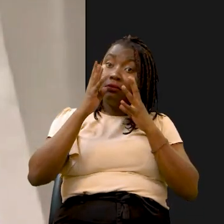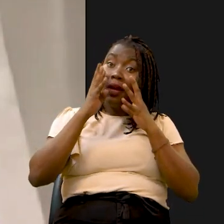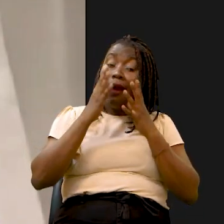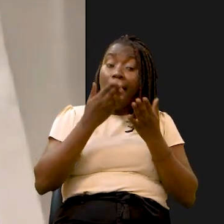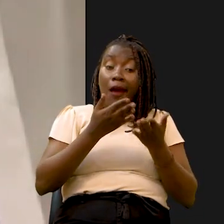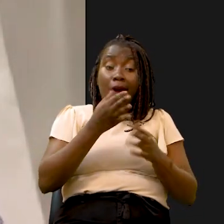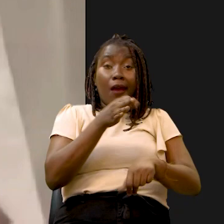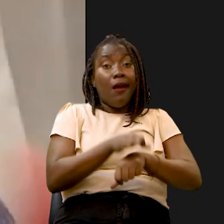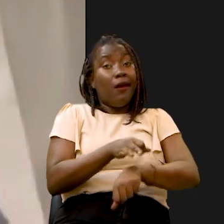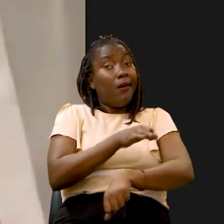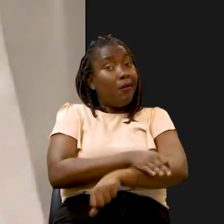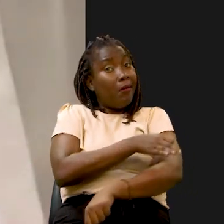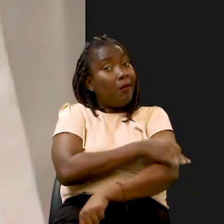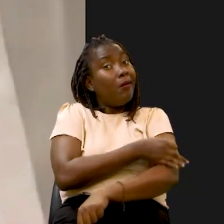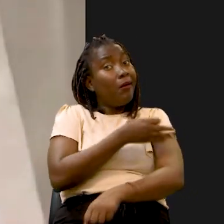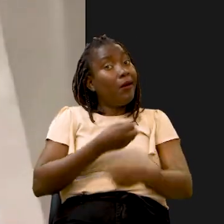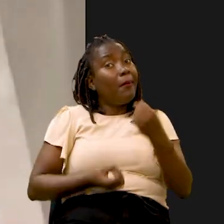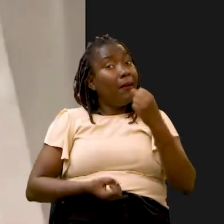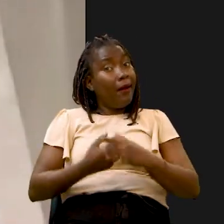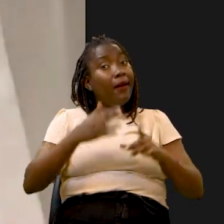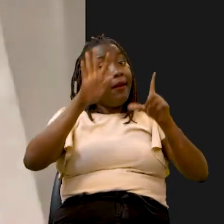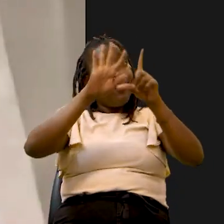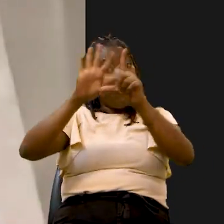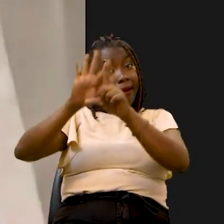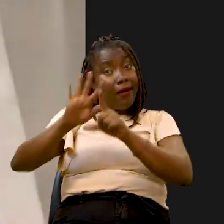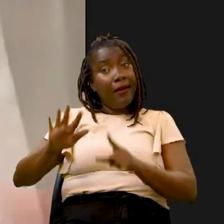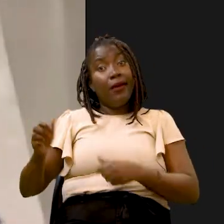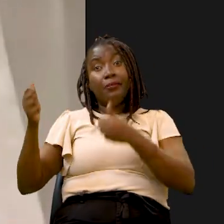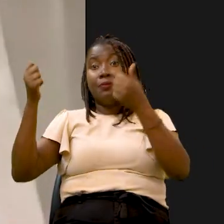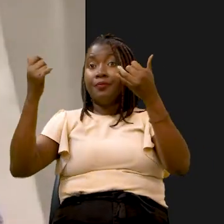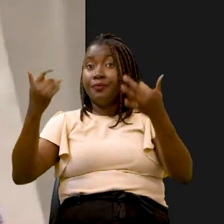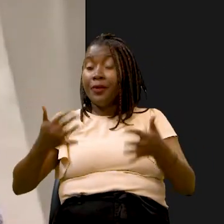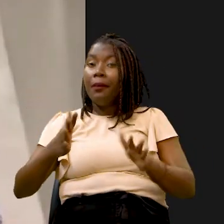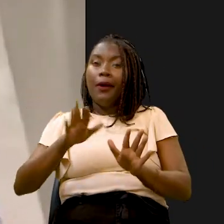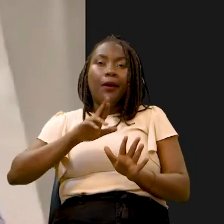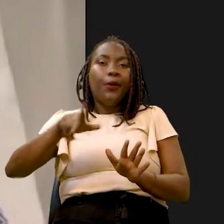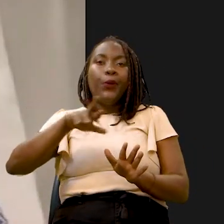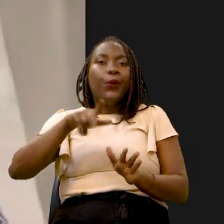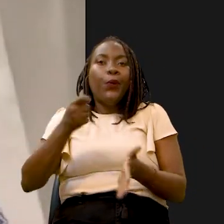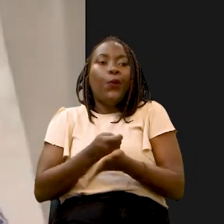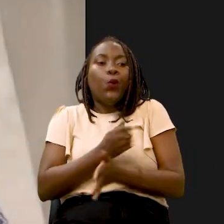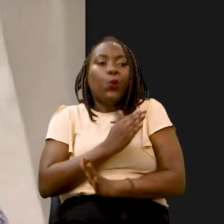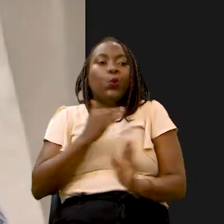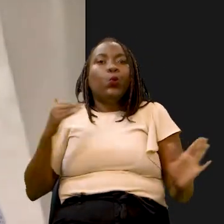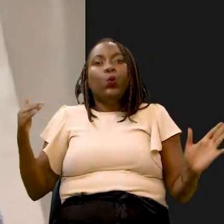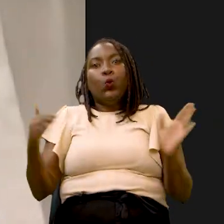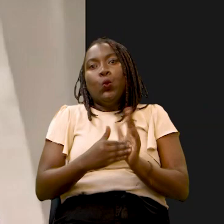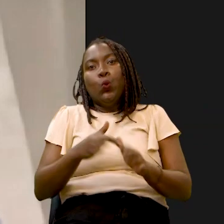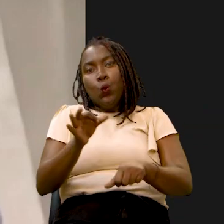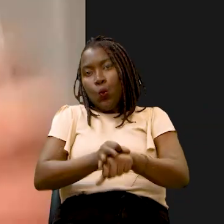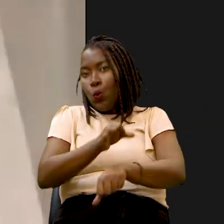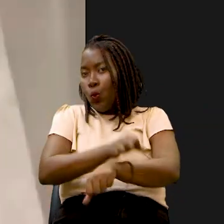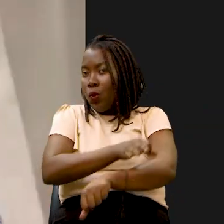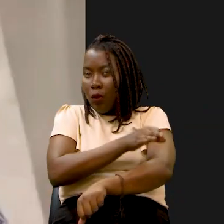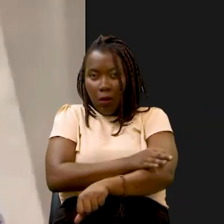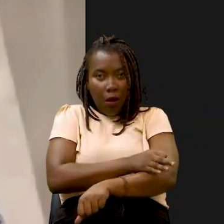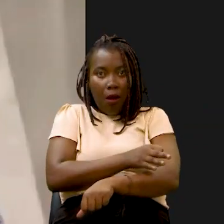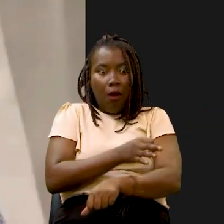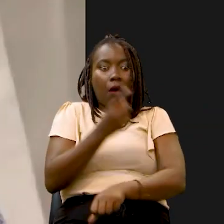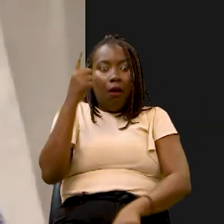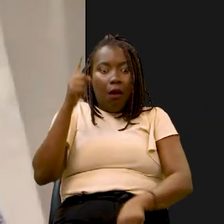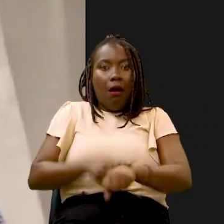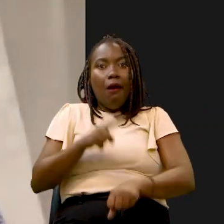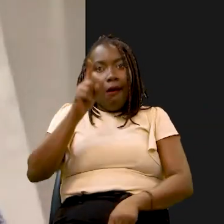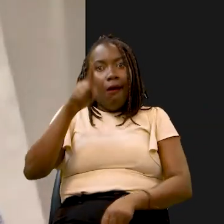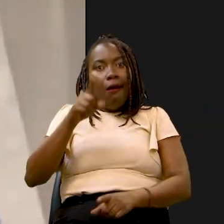consulta médica para essas pintas que aparecem nessas regiões que nós acabamos de mencionar. Mas não é que toda